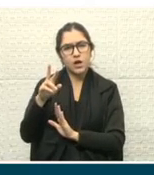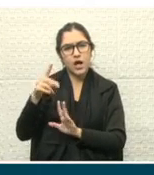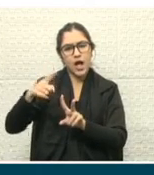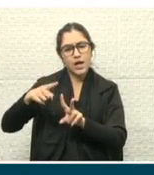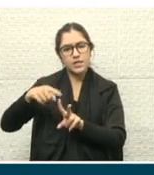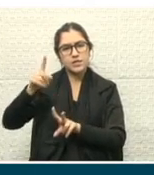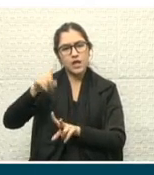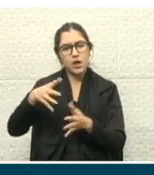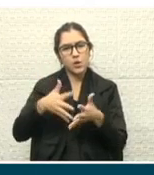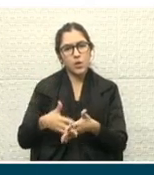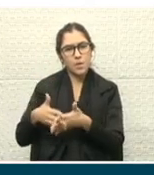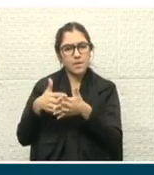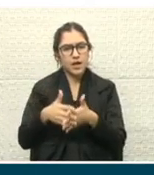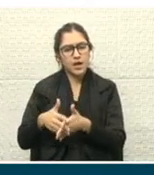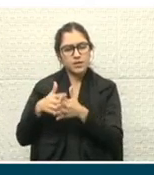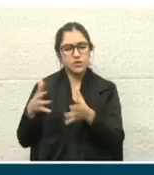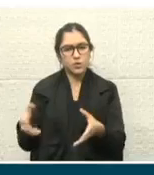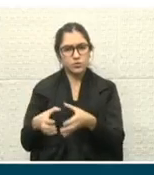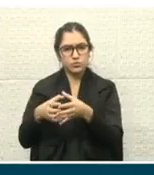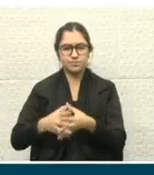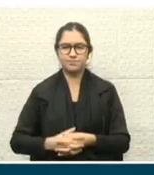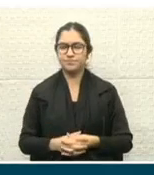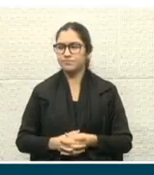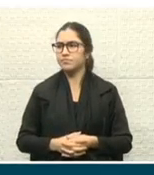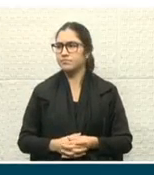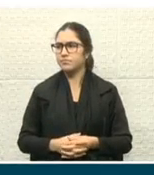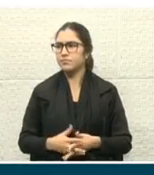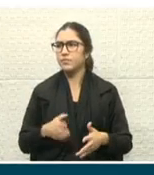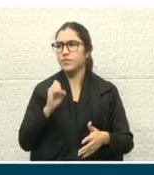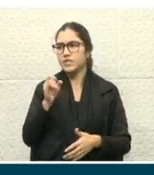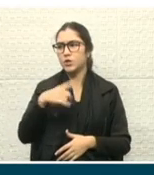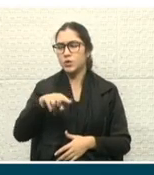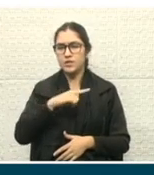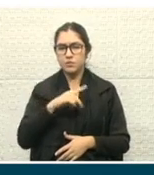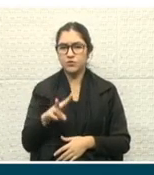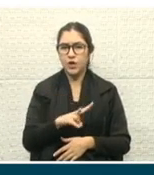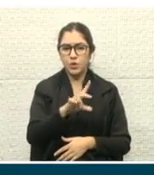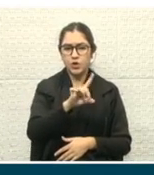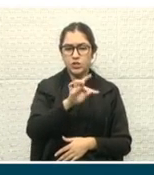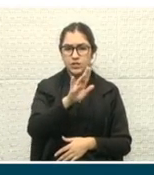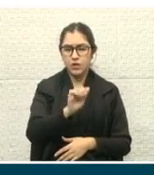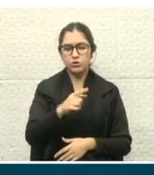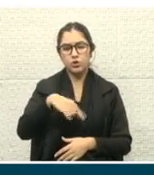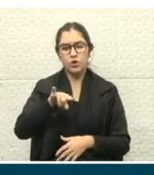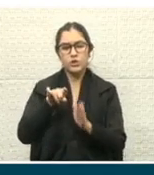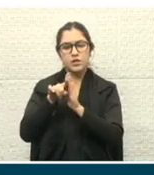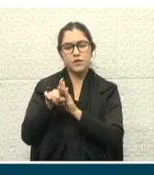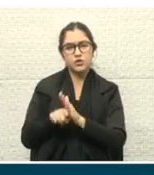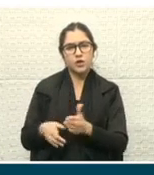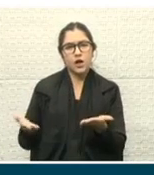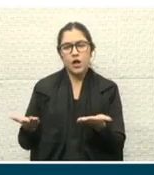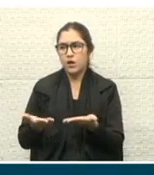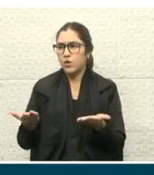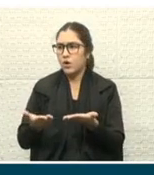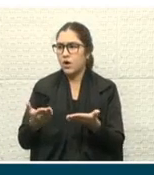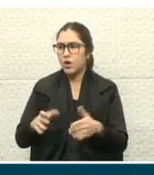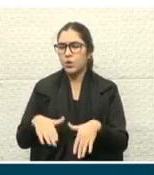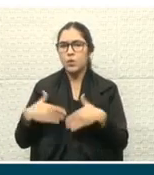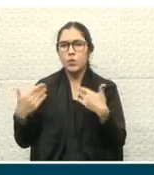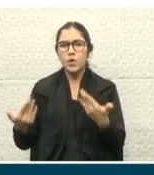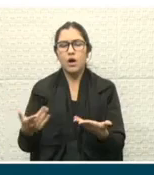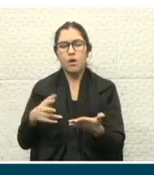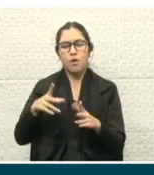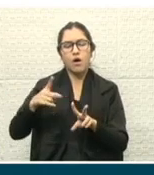que serão complexas, conjugadas. Então, se nós temos o valor de delta, vamos investigar agora quais são